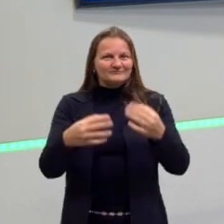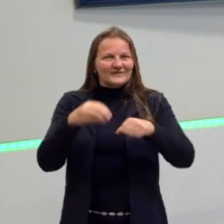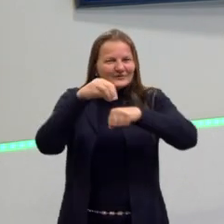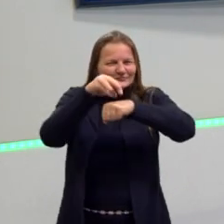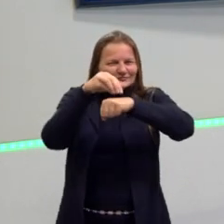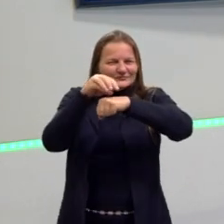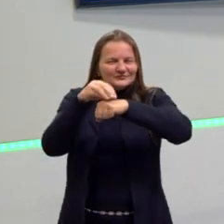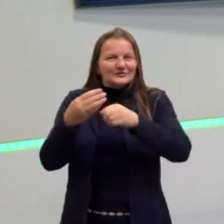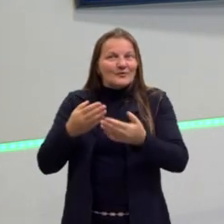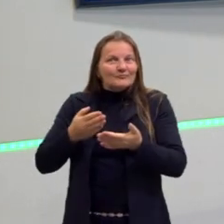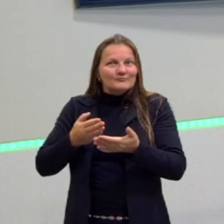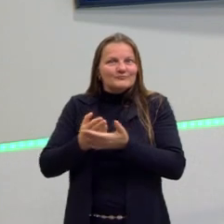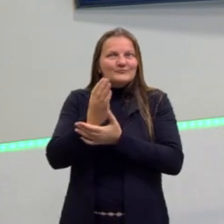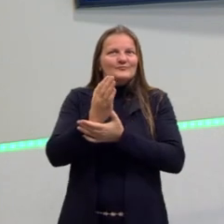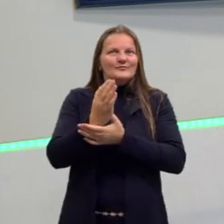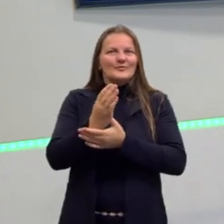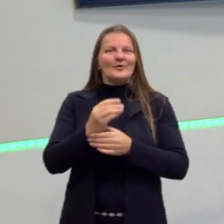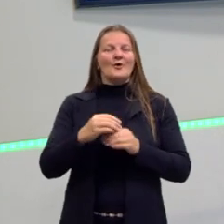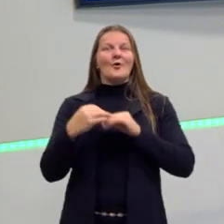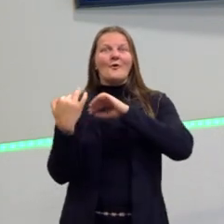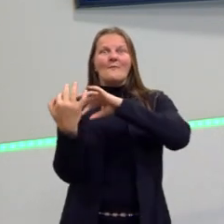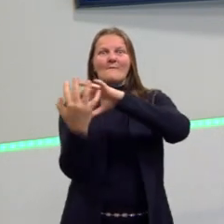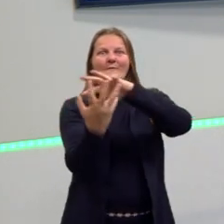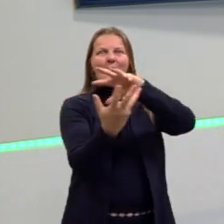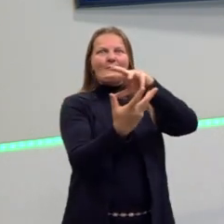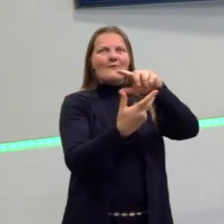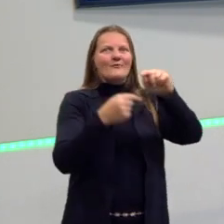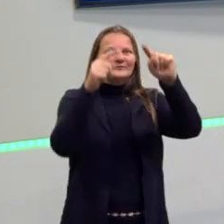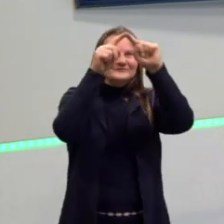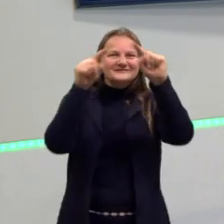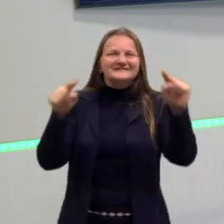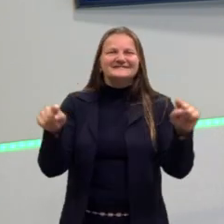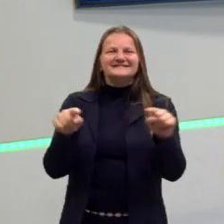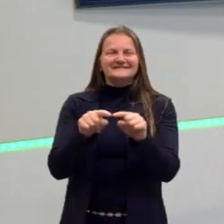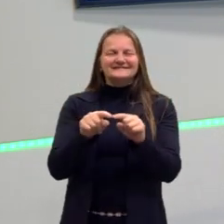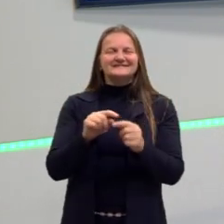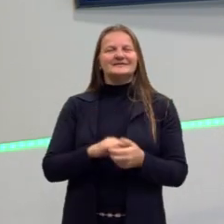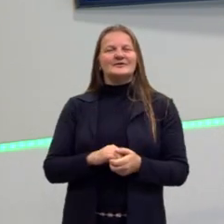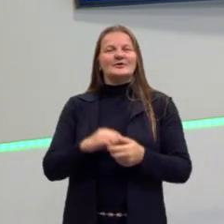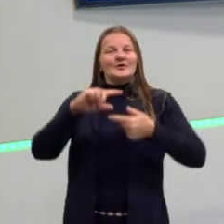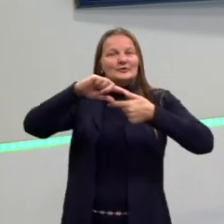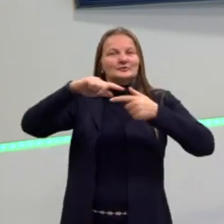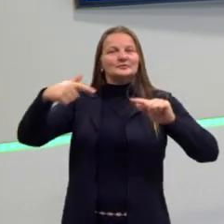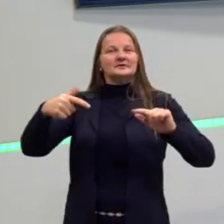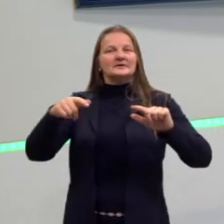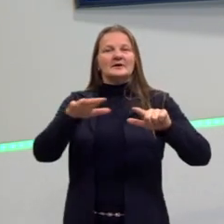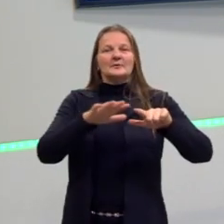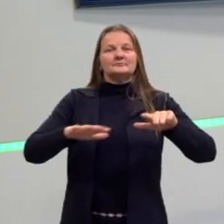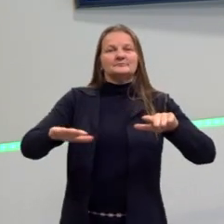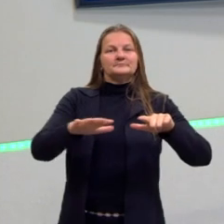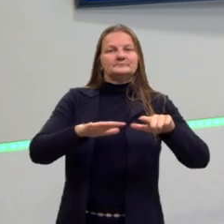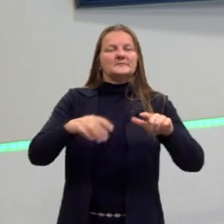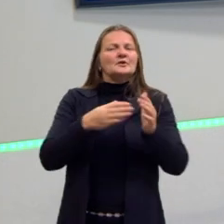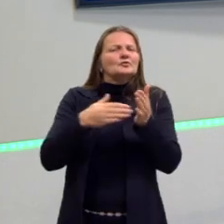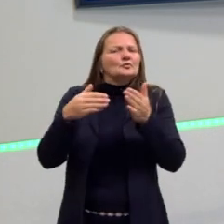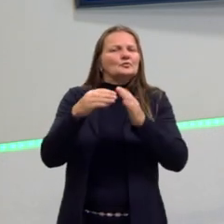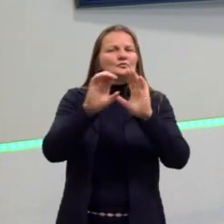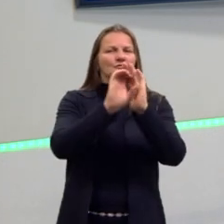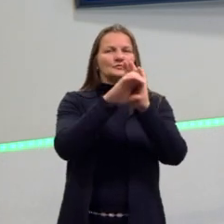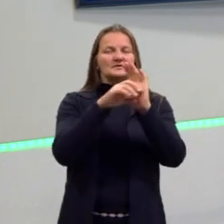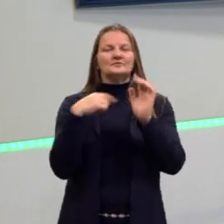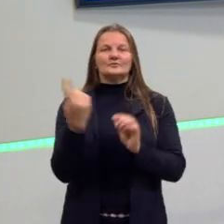a dica vamos entrar então aí no mundo dos triângulos ainda estuda a geometria plana todos os conceitos que